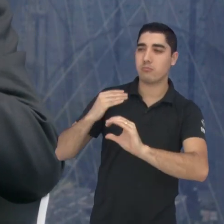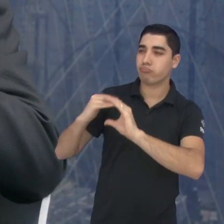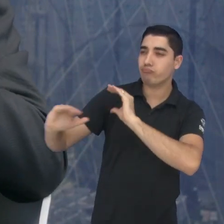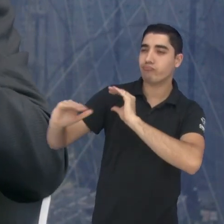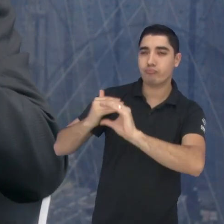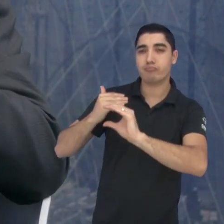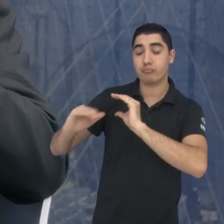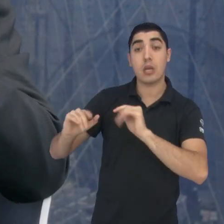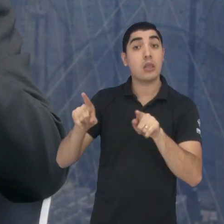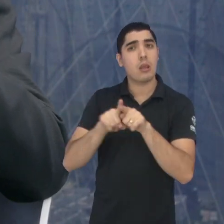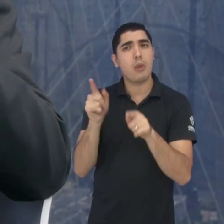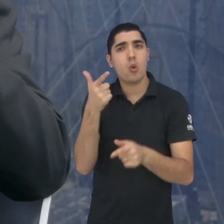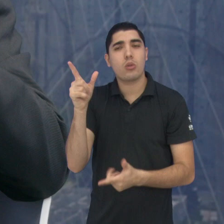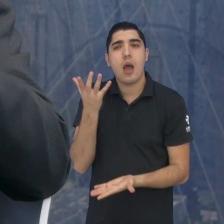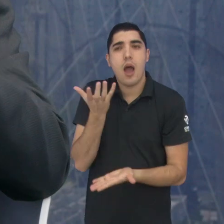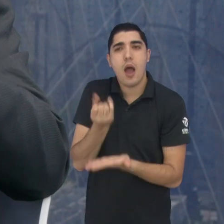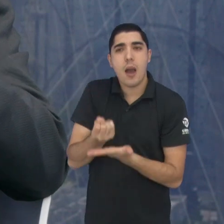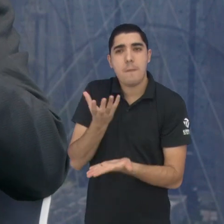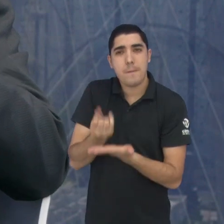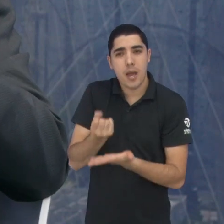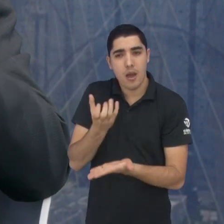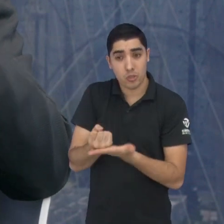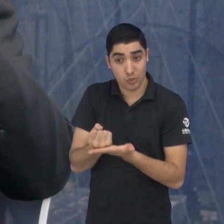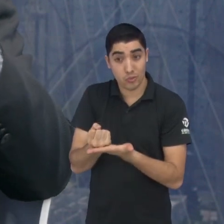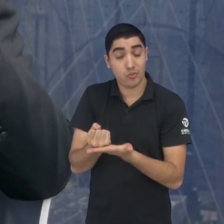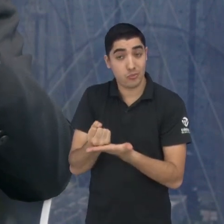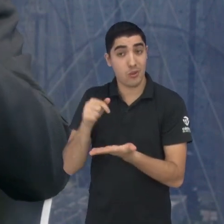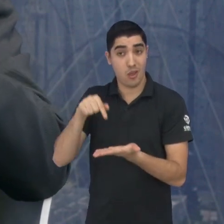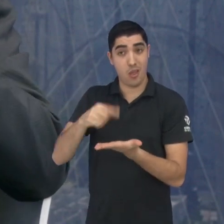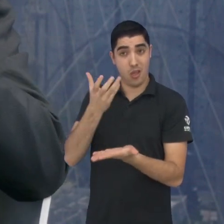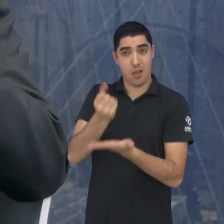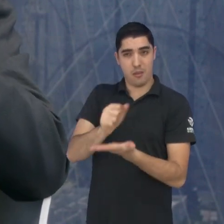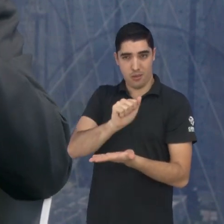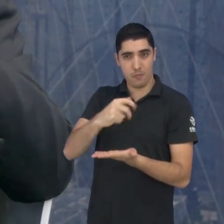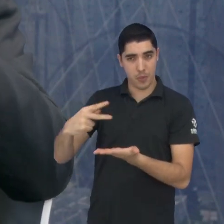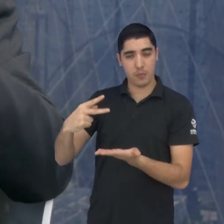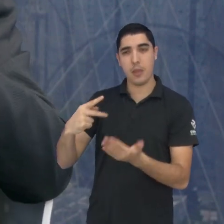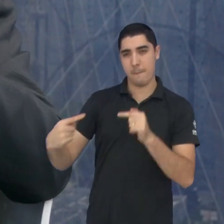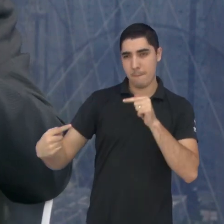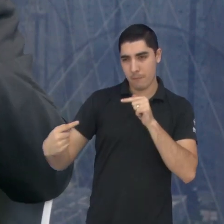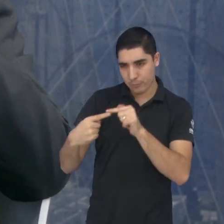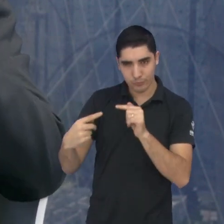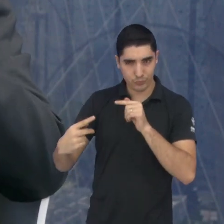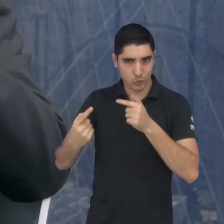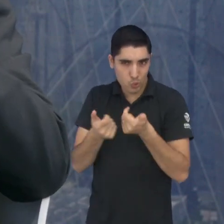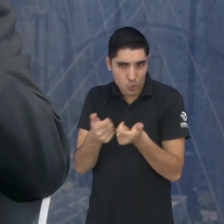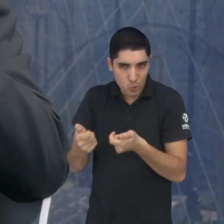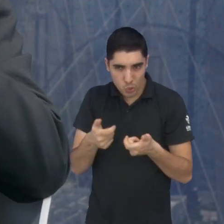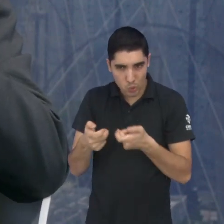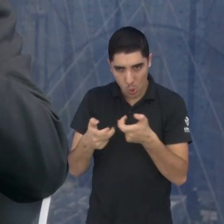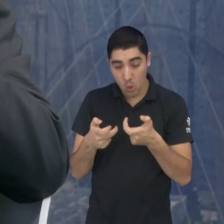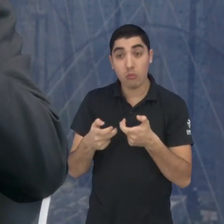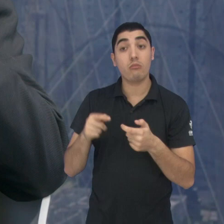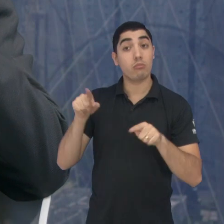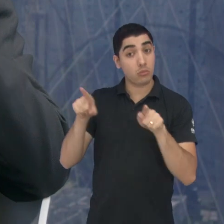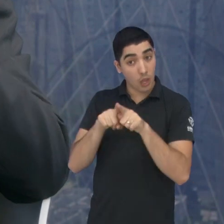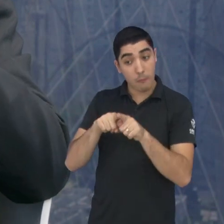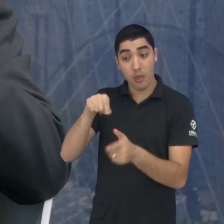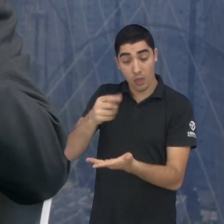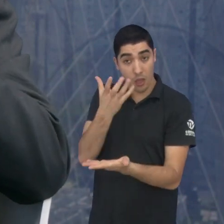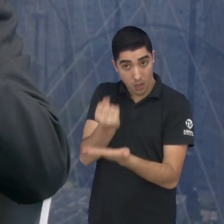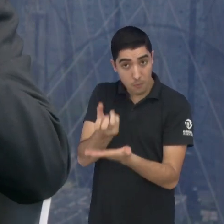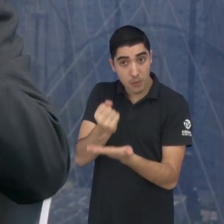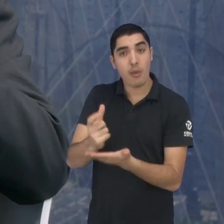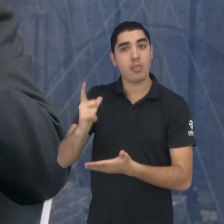aqueles aplicativos que servem para as pessoas que estão envolvidas em jogo se relacionarem. Ali nesses aplicativos também existe